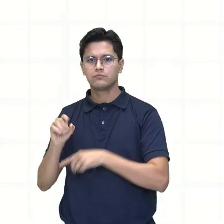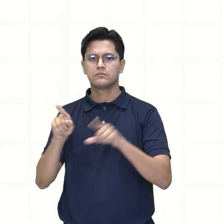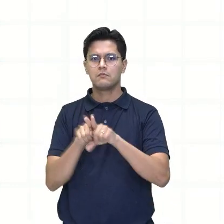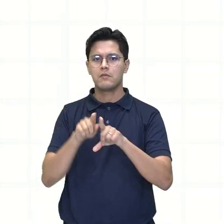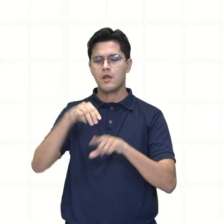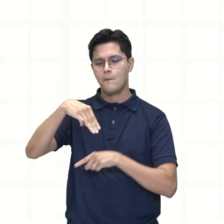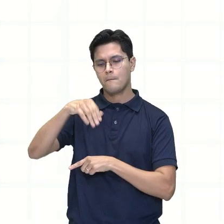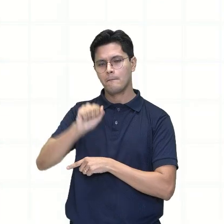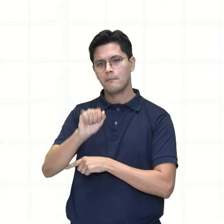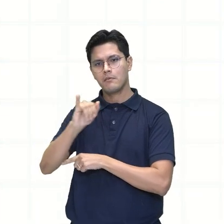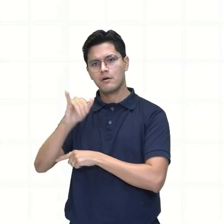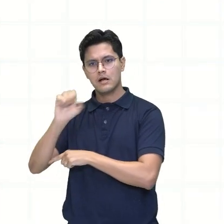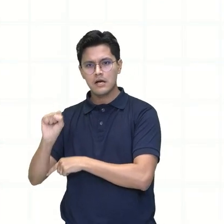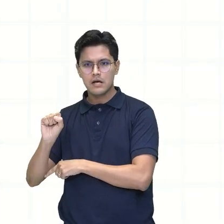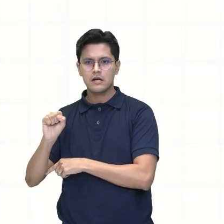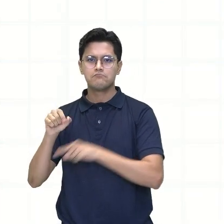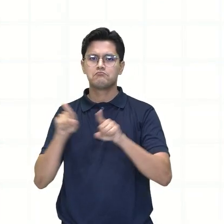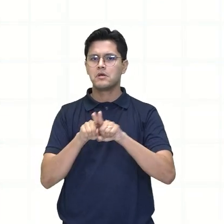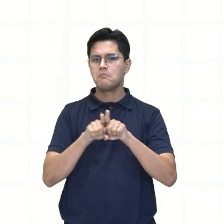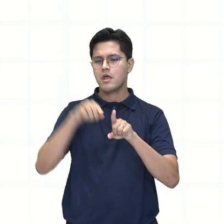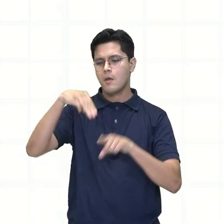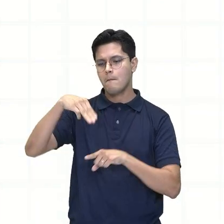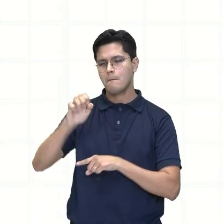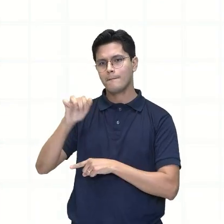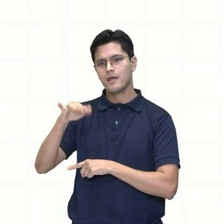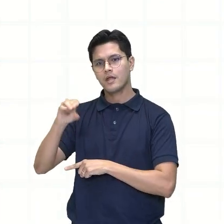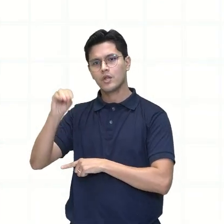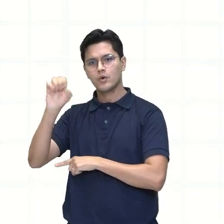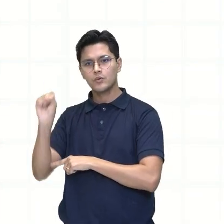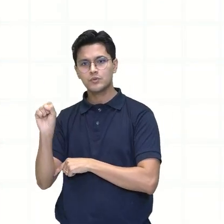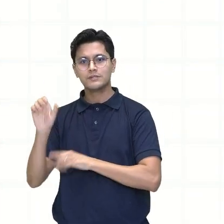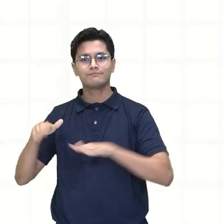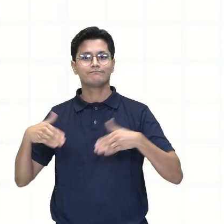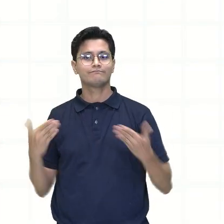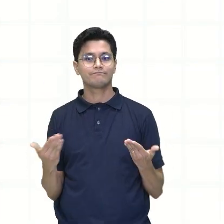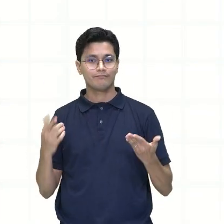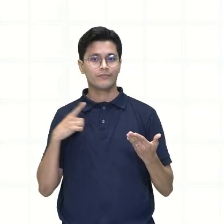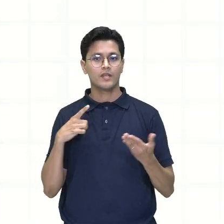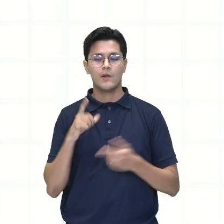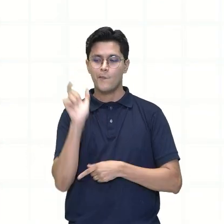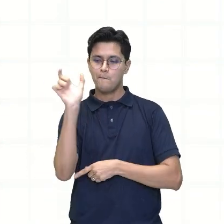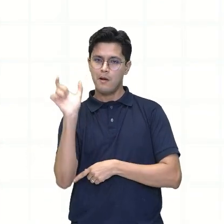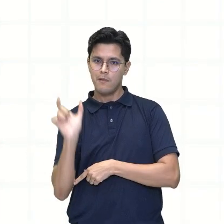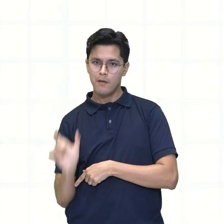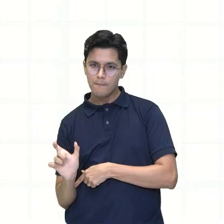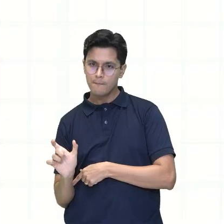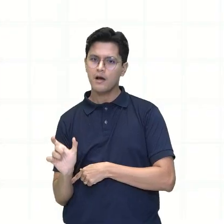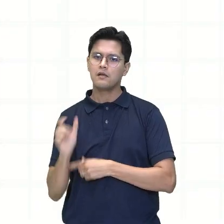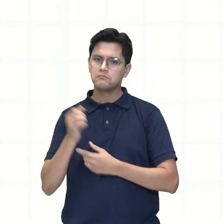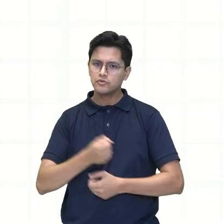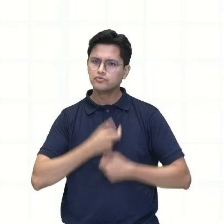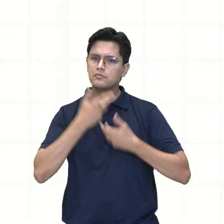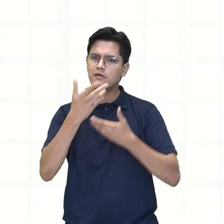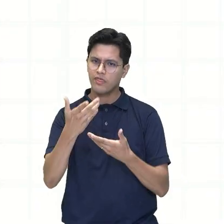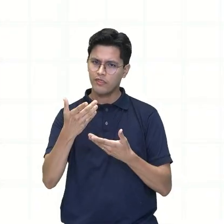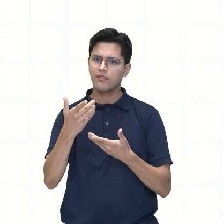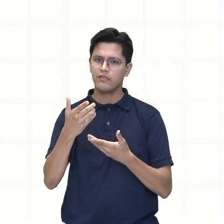nosso superlativo. Dentro dos superlativos, nós temos subclassificações, né? Com